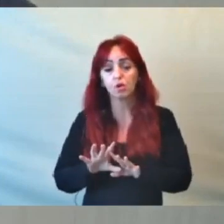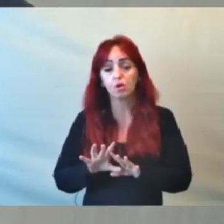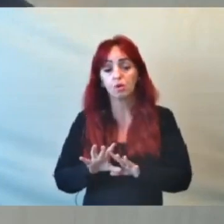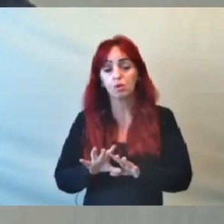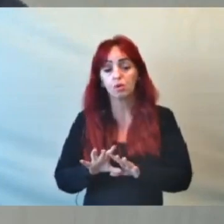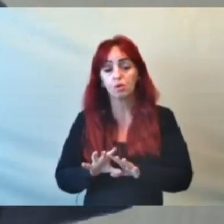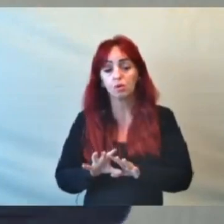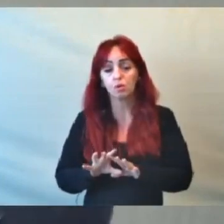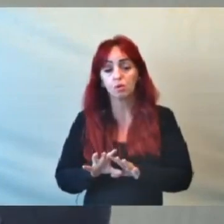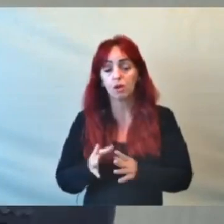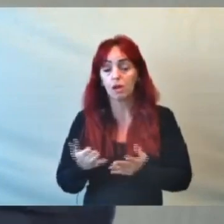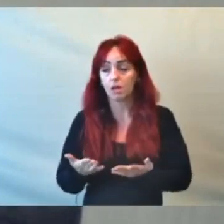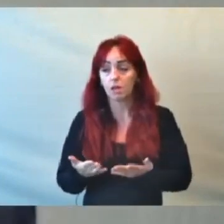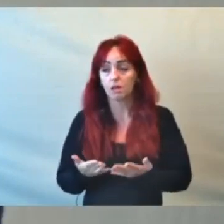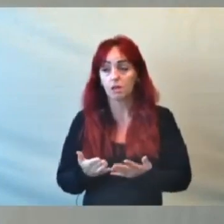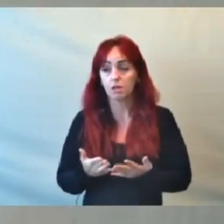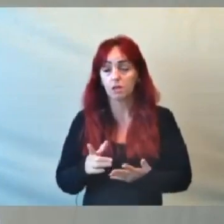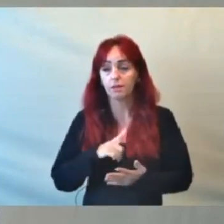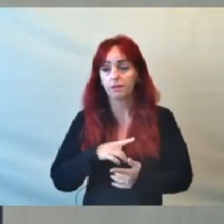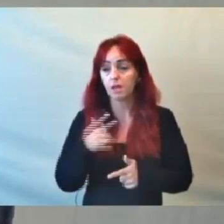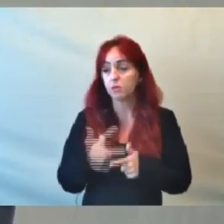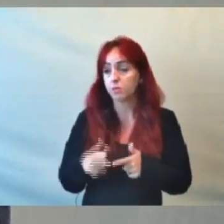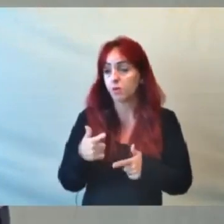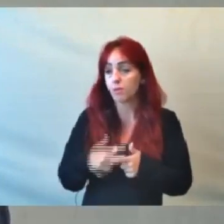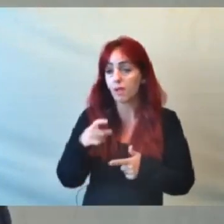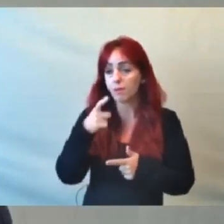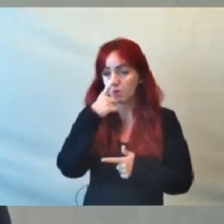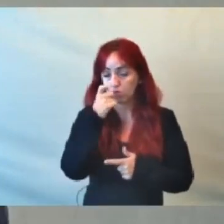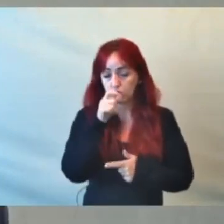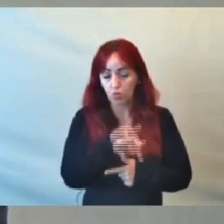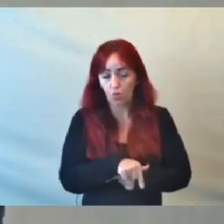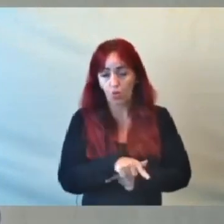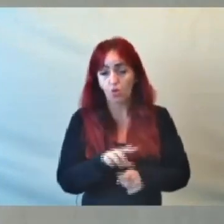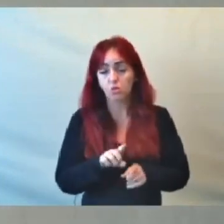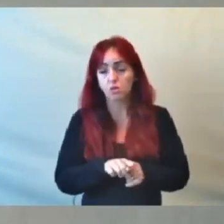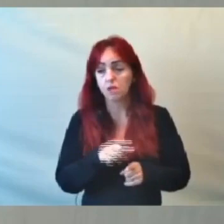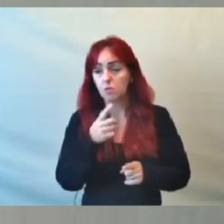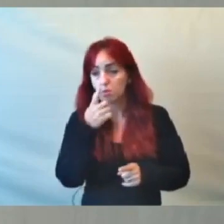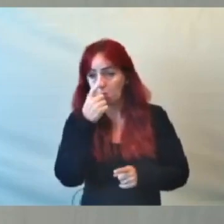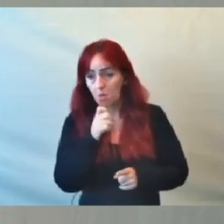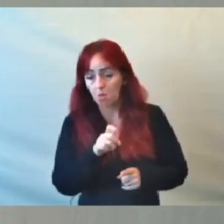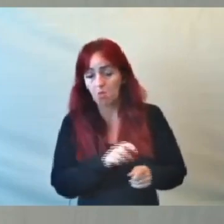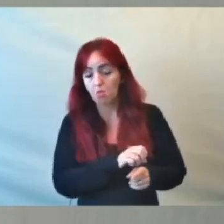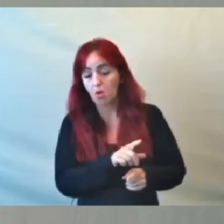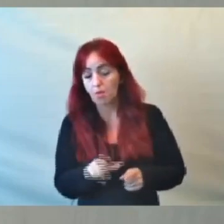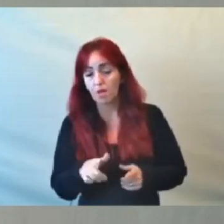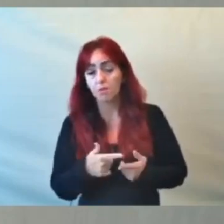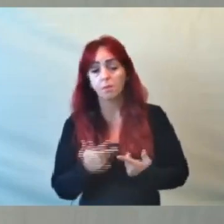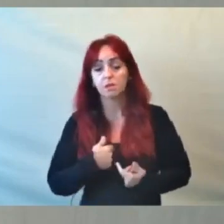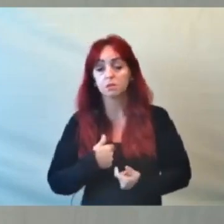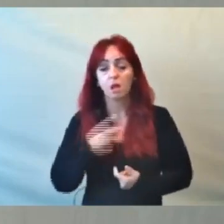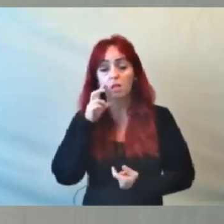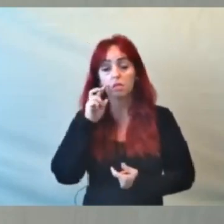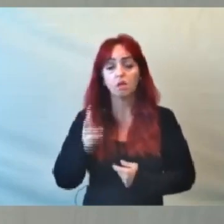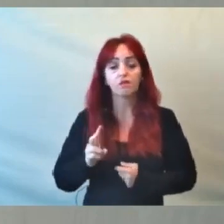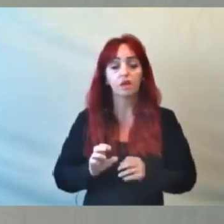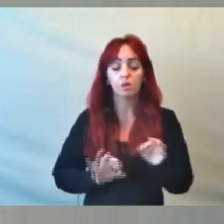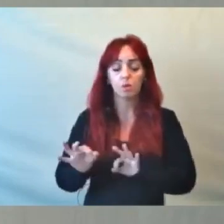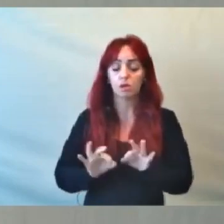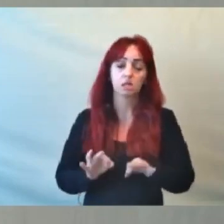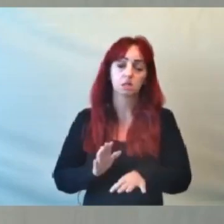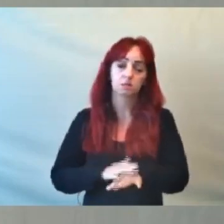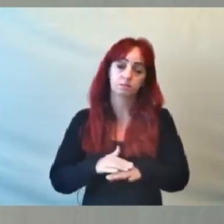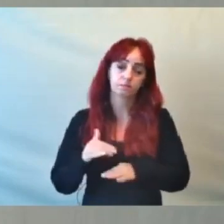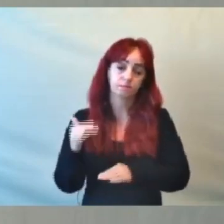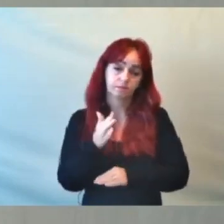teve um problema no esgoto aqui, teve um problema... Mas a gente não vê as ações sendo coordenadas. Isso gera toda a complexidade que